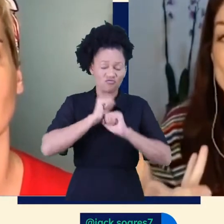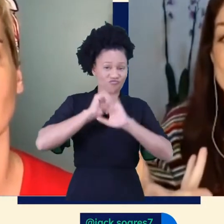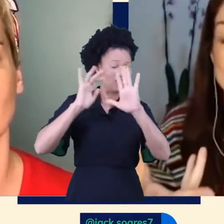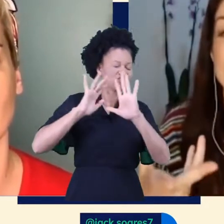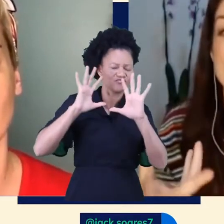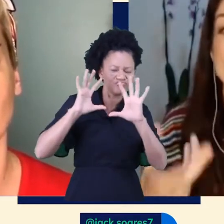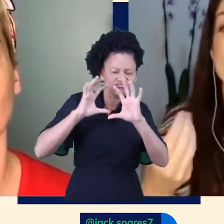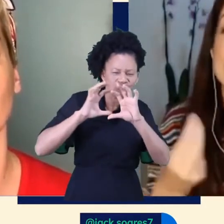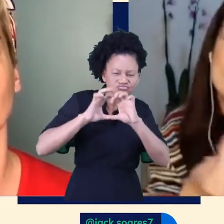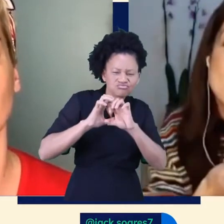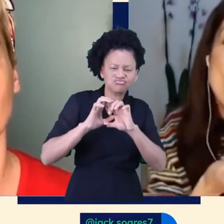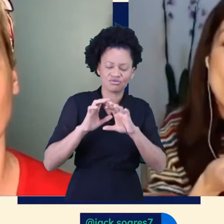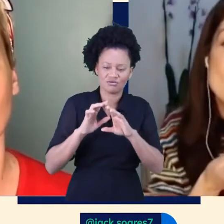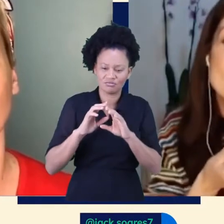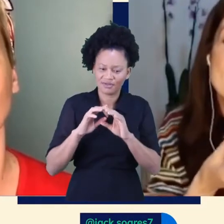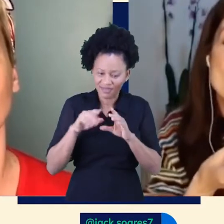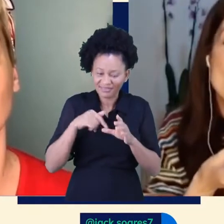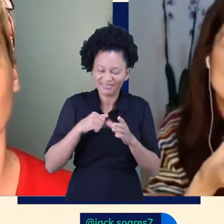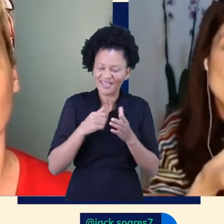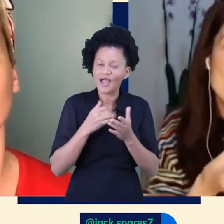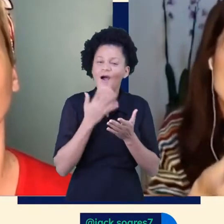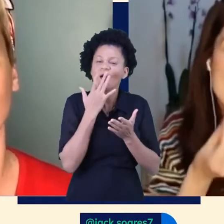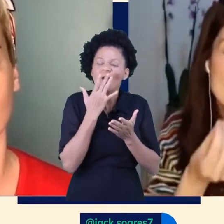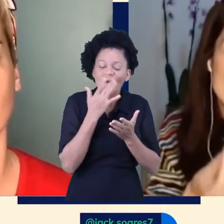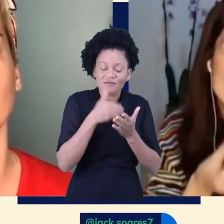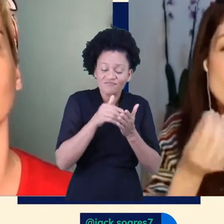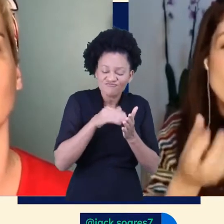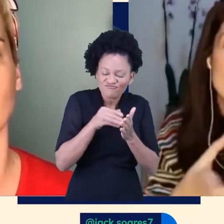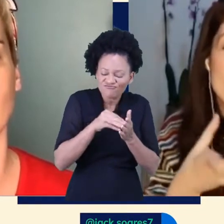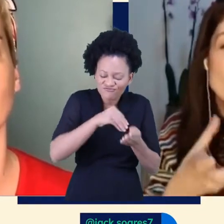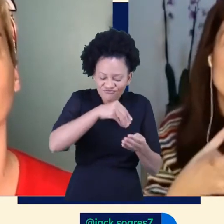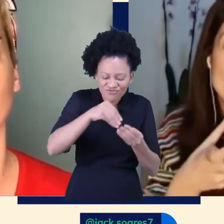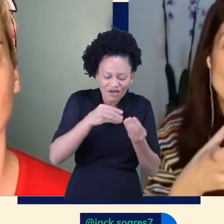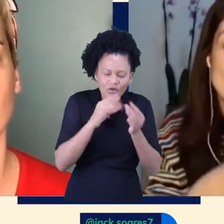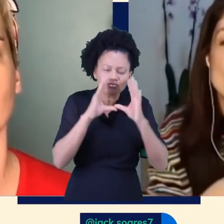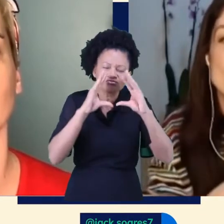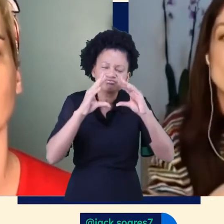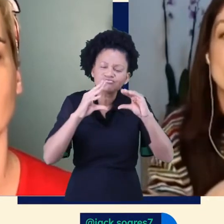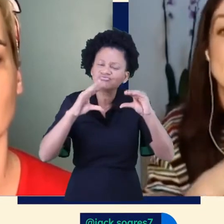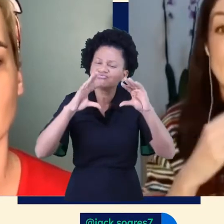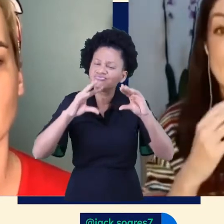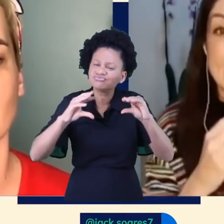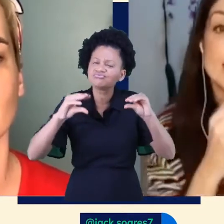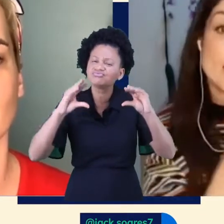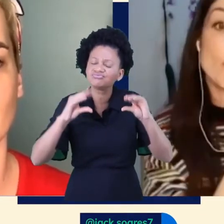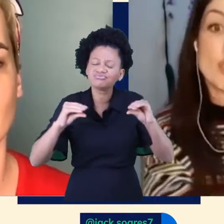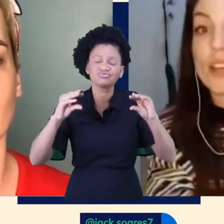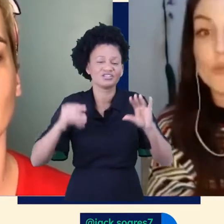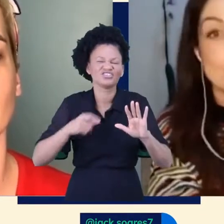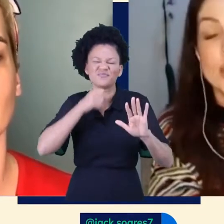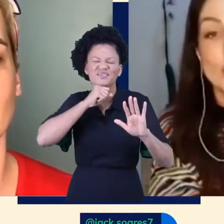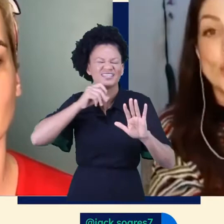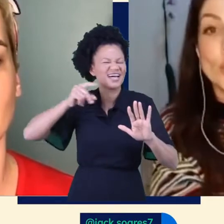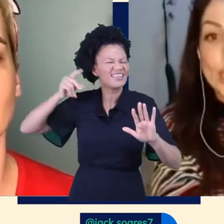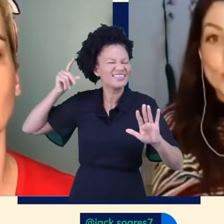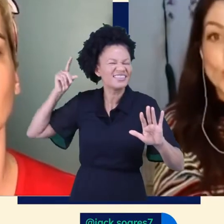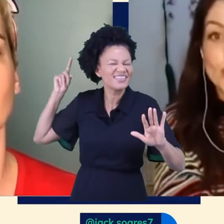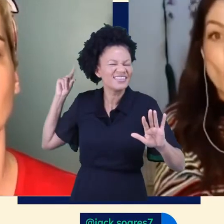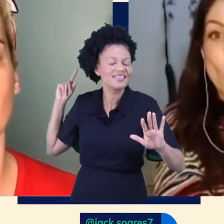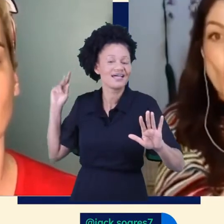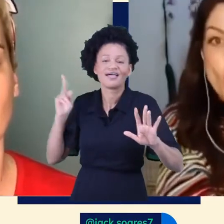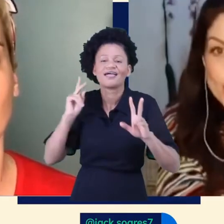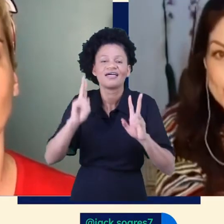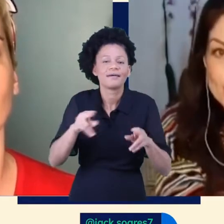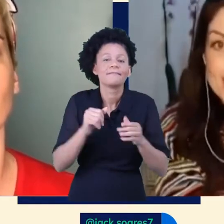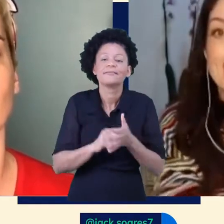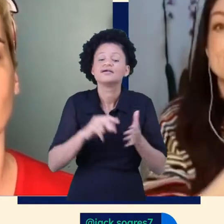as roupas dessa época eram esse rosa mais mortinho, esse rosa, né, antigo, que a gente chama. Ele simbolizava o sangue diluído. Então,